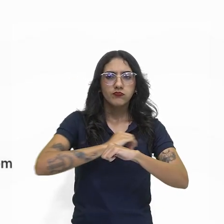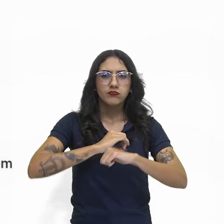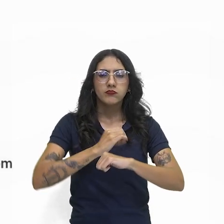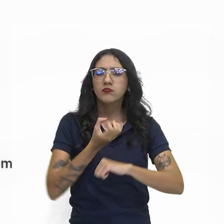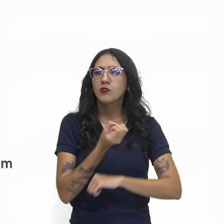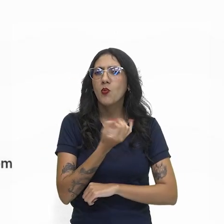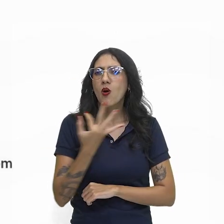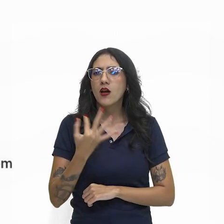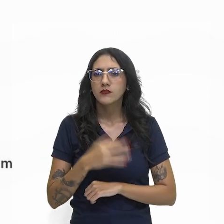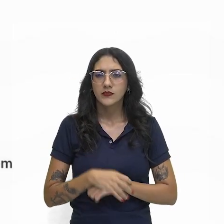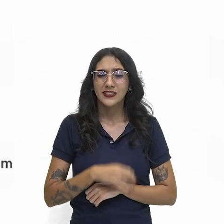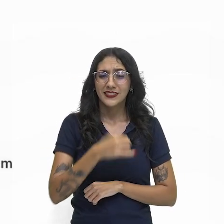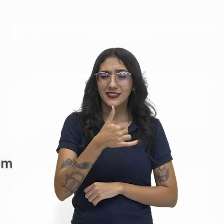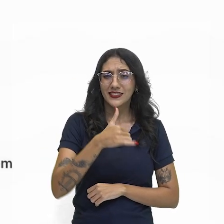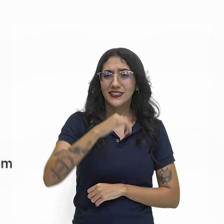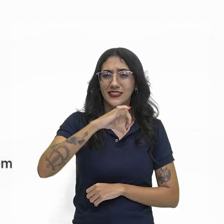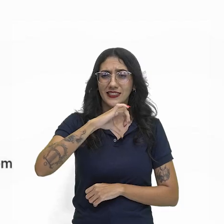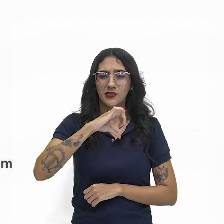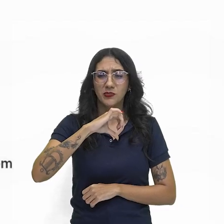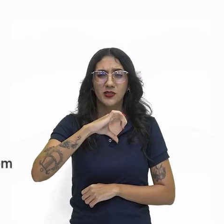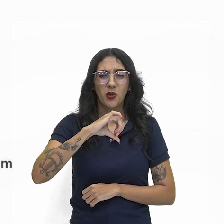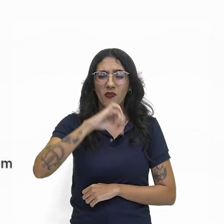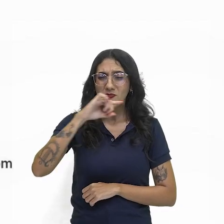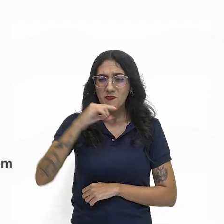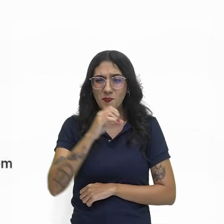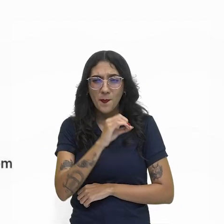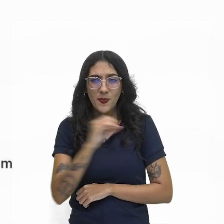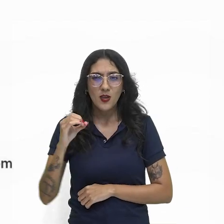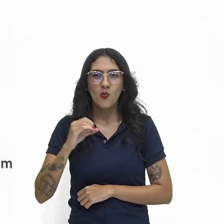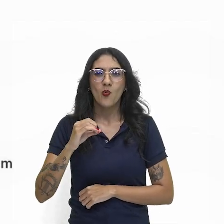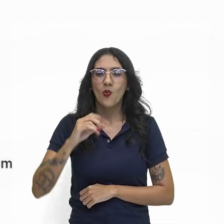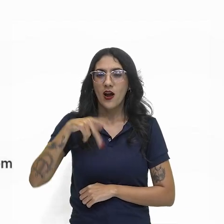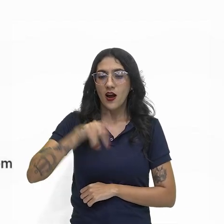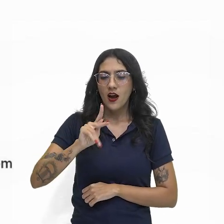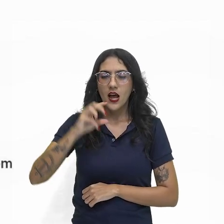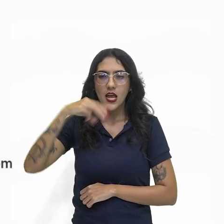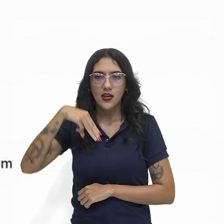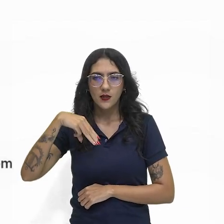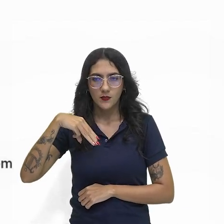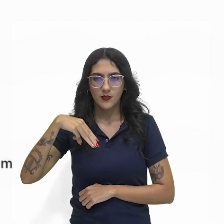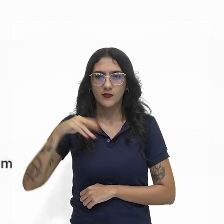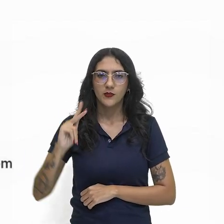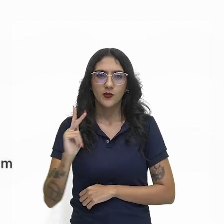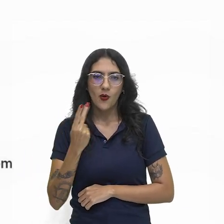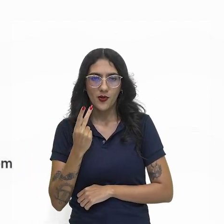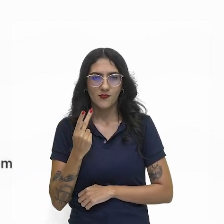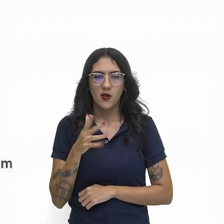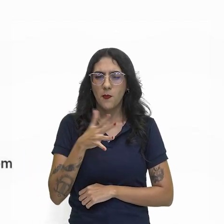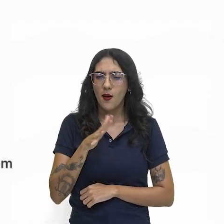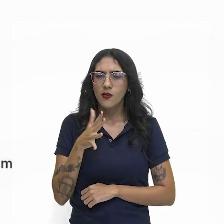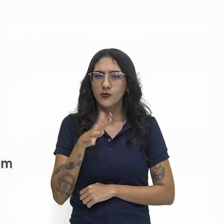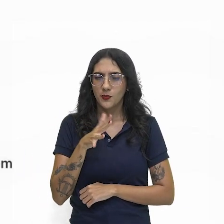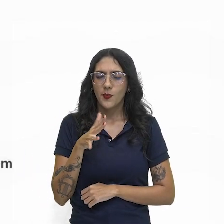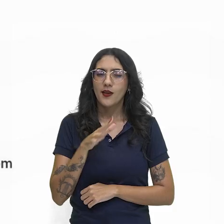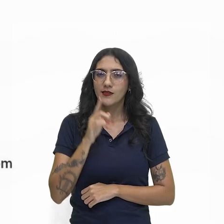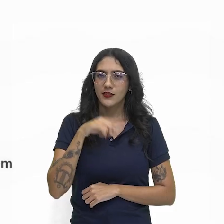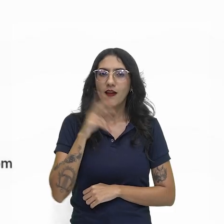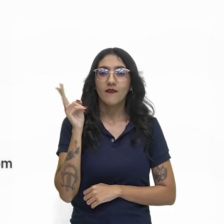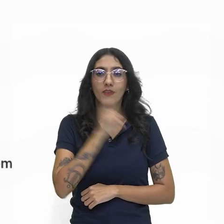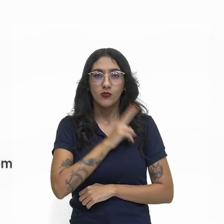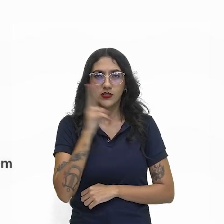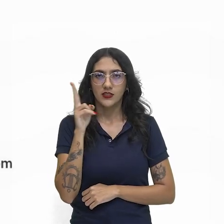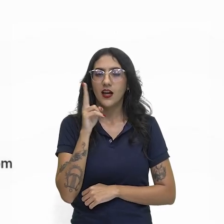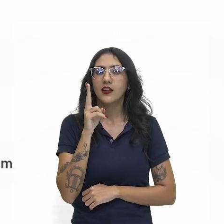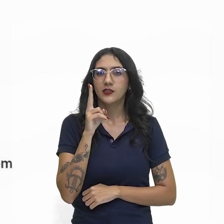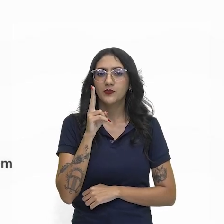de 109 mil quilômetros por hora, tá? 107, 109 mil quilômetros por hora é a